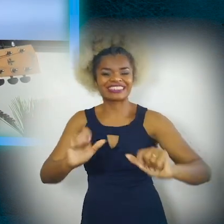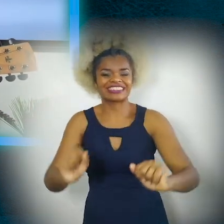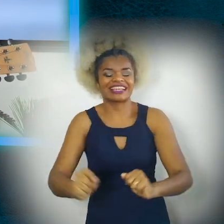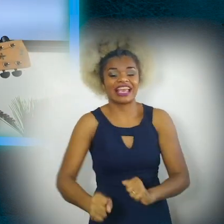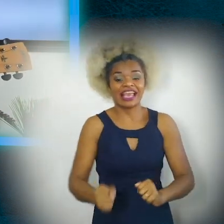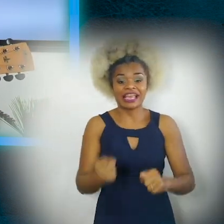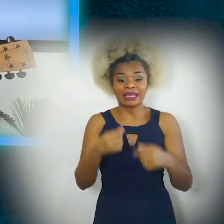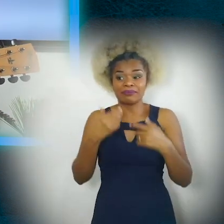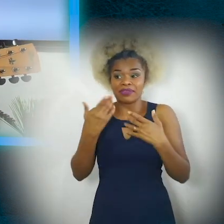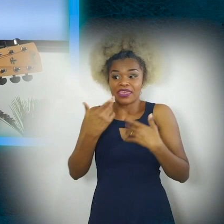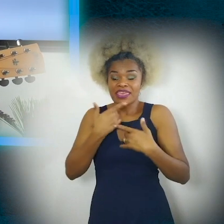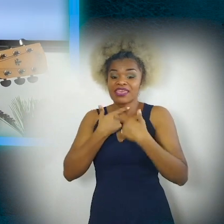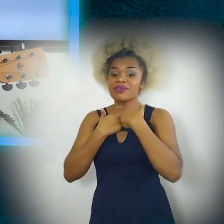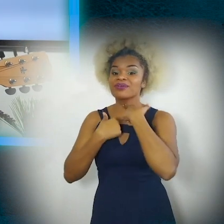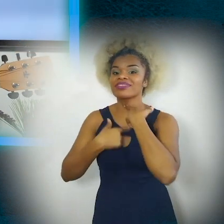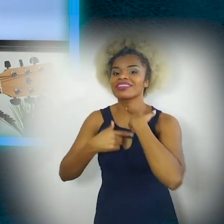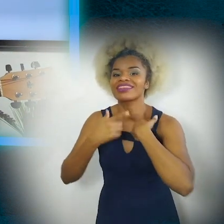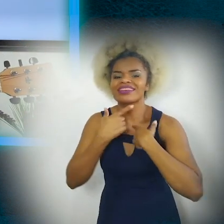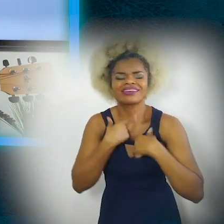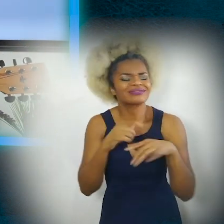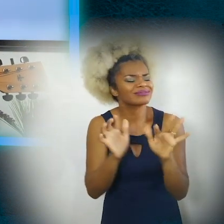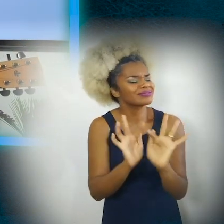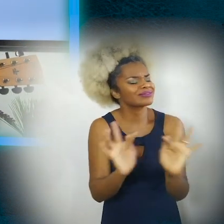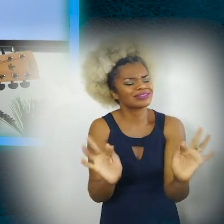fraternidade. Eu